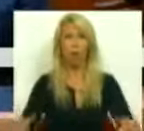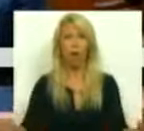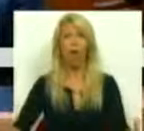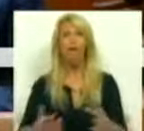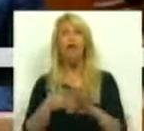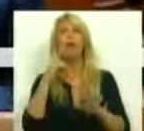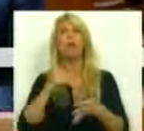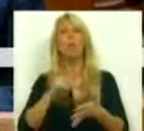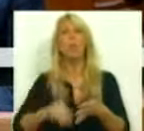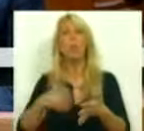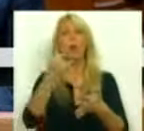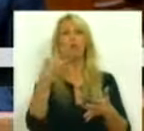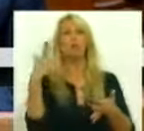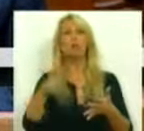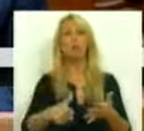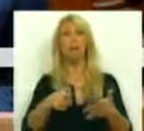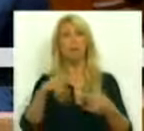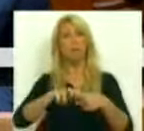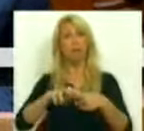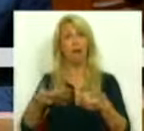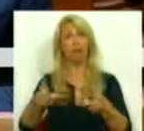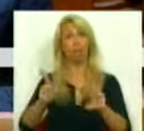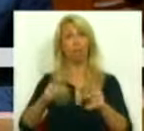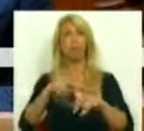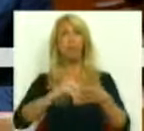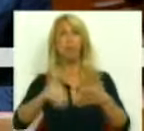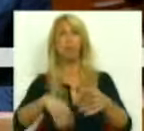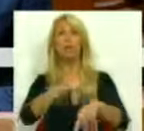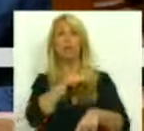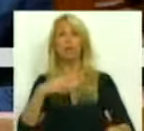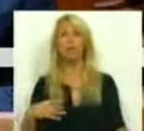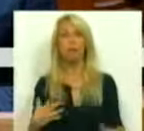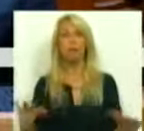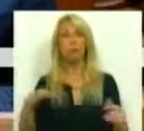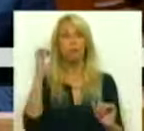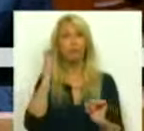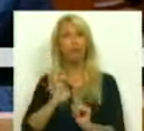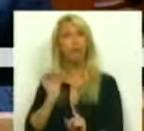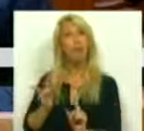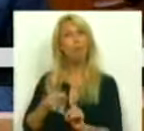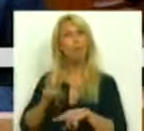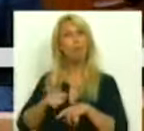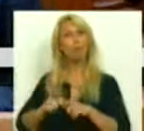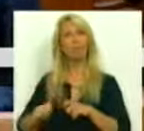a contratação de médicos. E tudo isto no curto espaço de pouco mais de um ano.